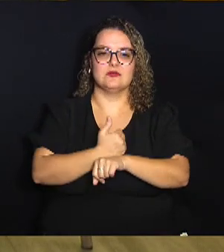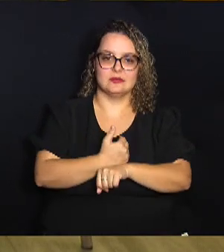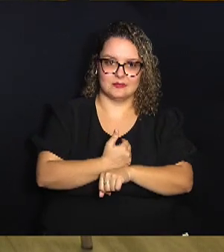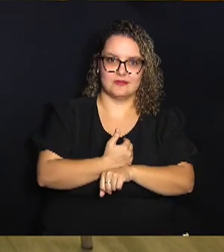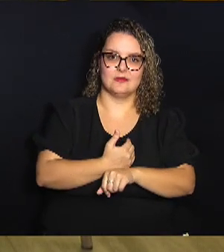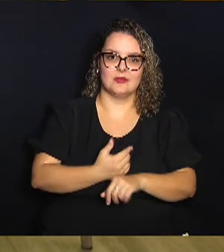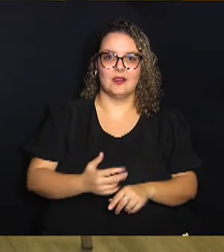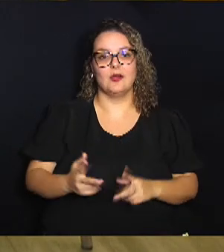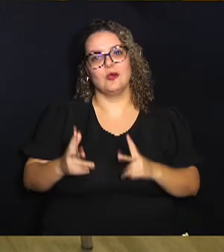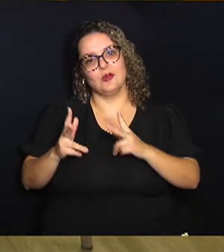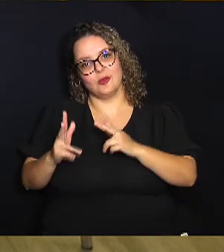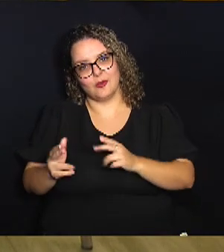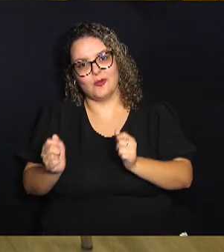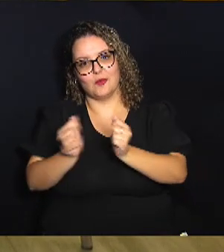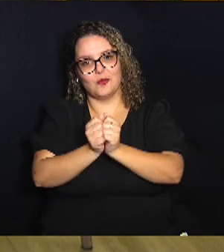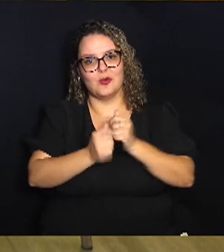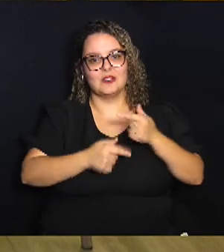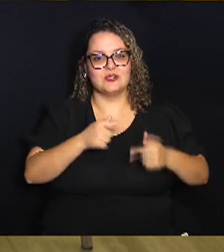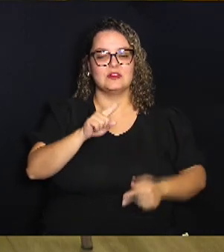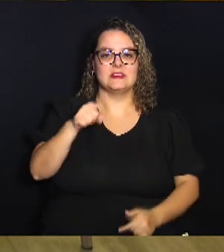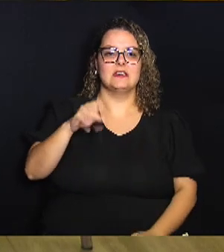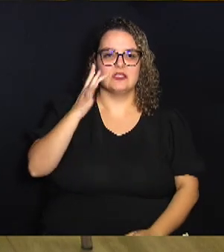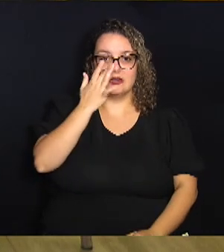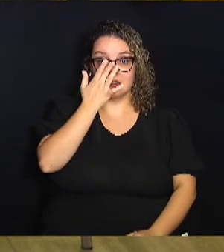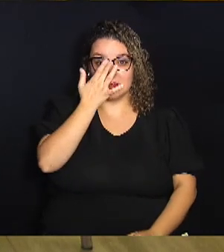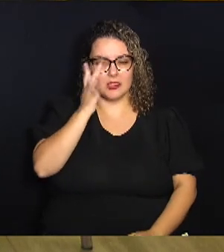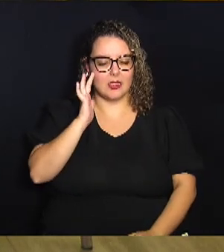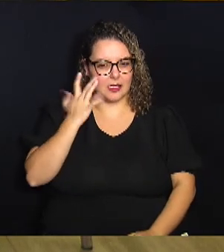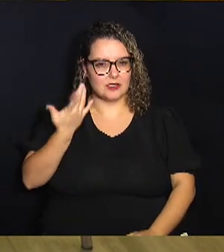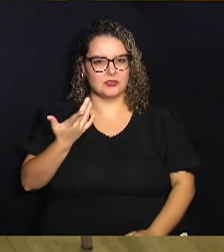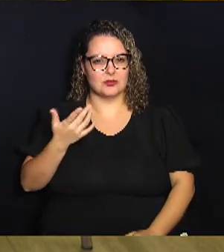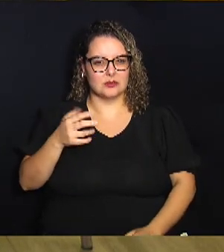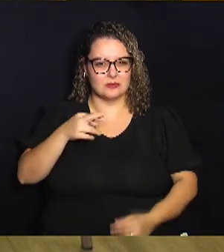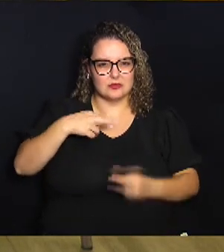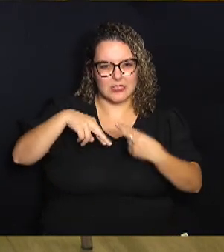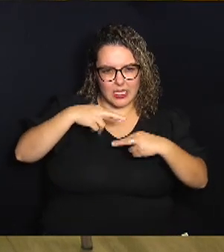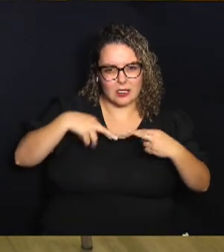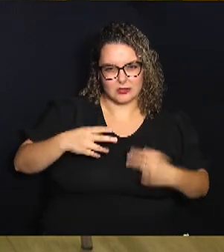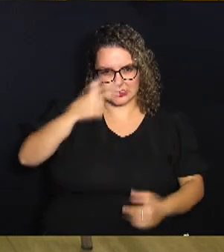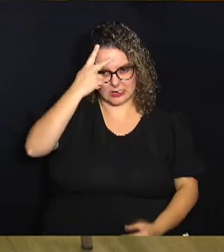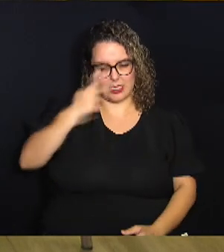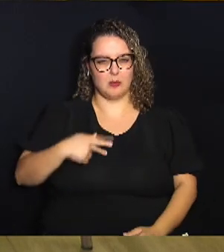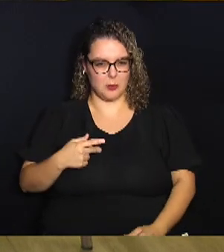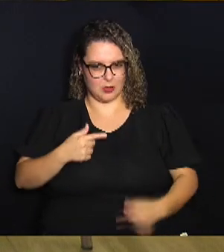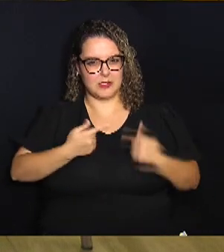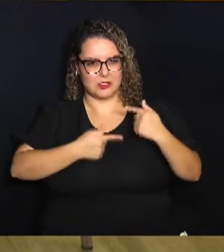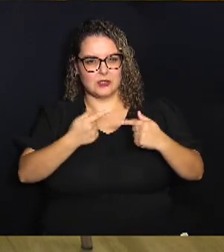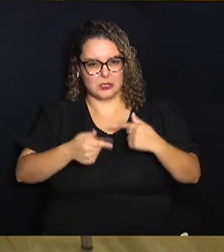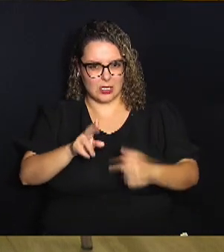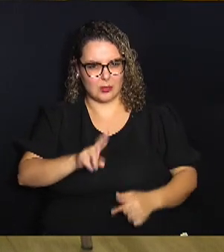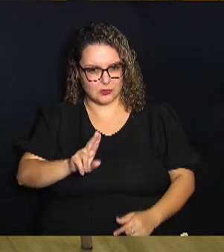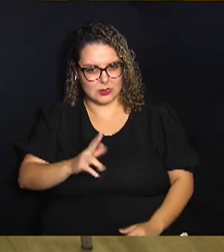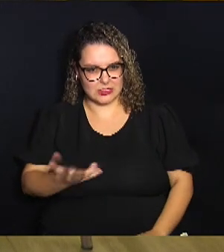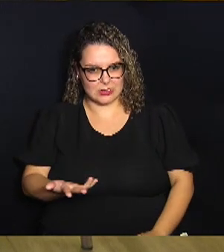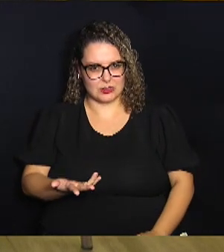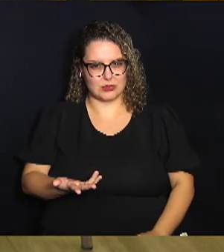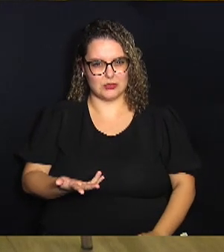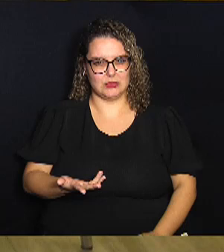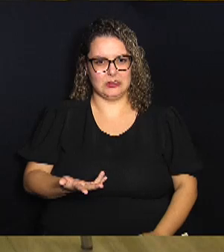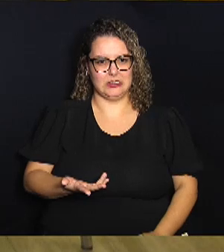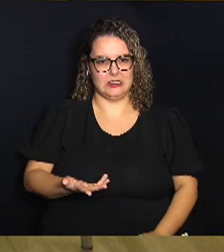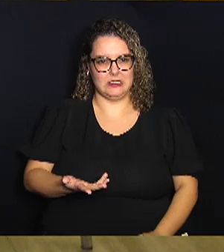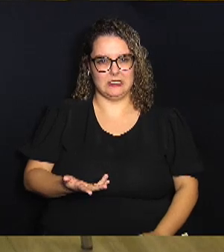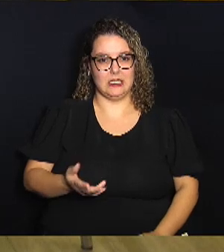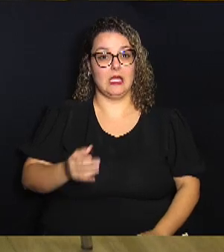com a geração Z. Então, eu acho que também essa questão da própria geração tá usando, né,